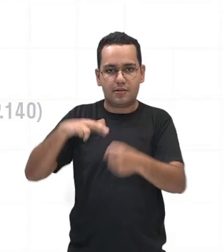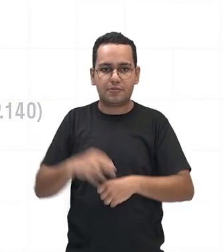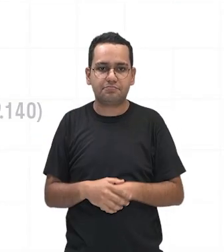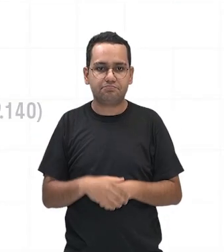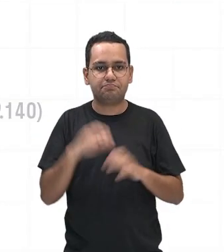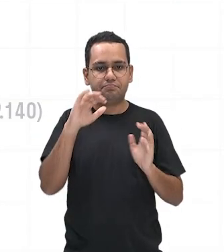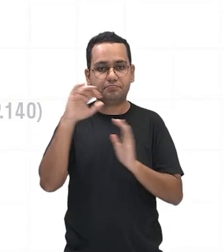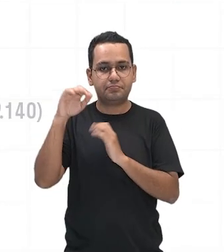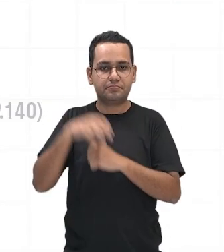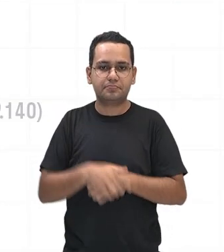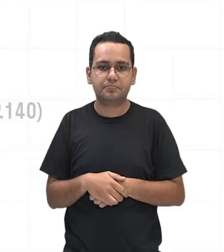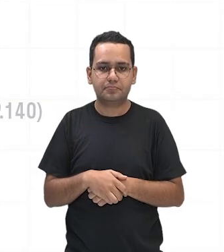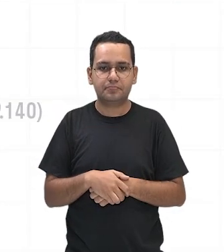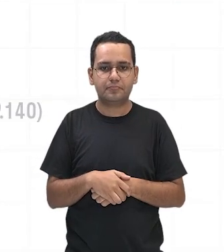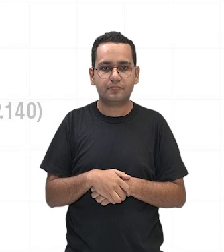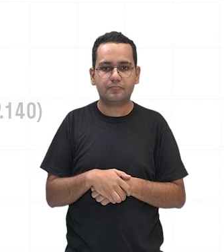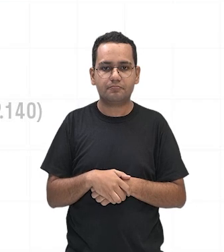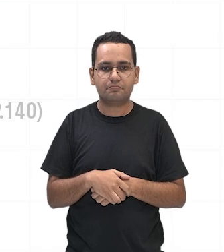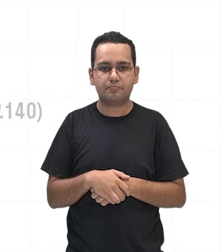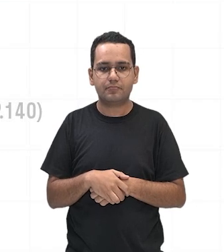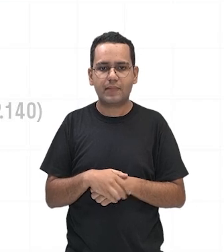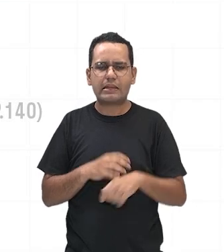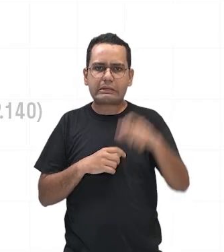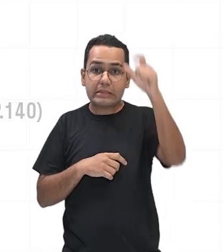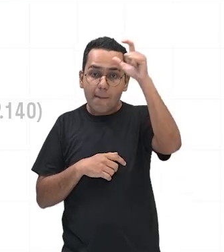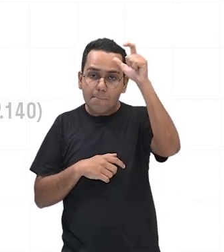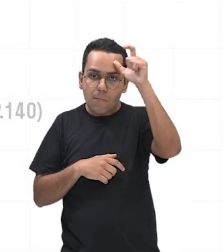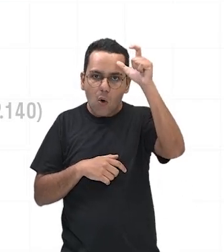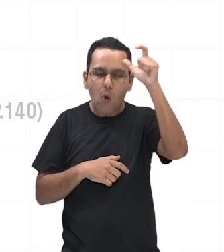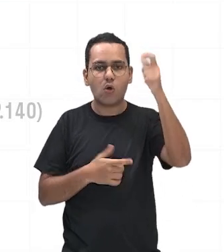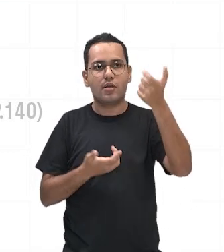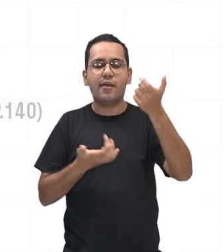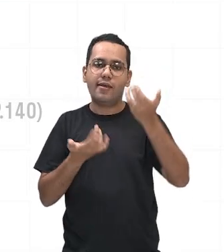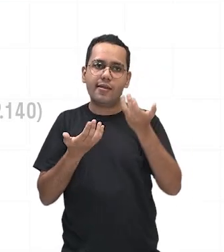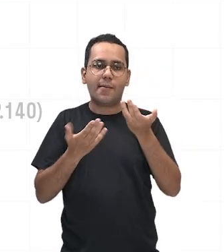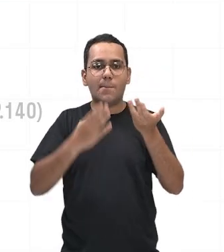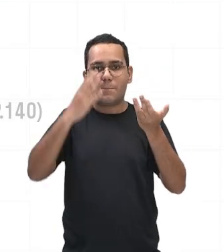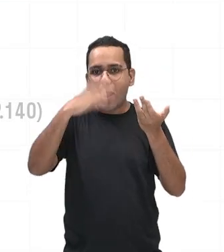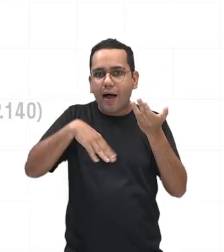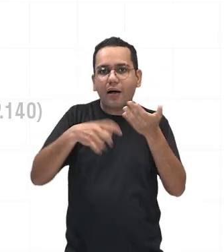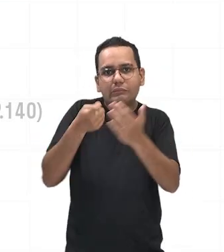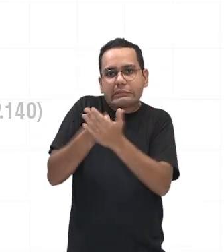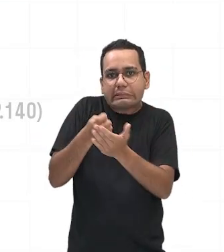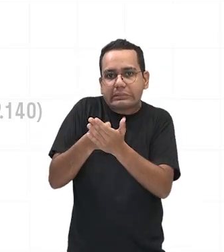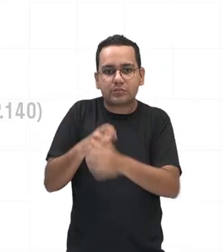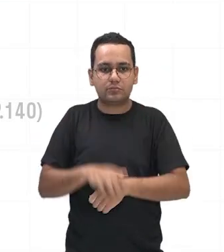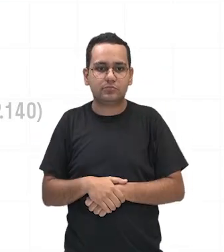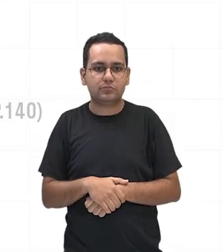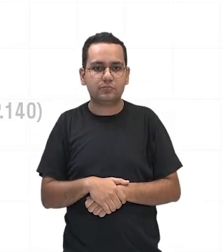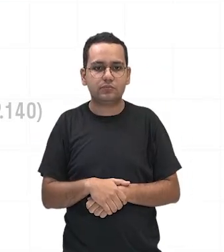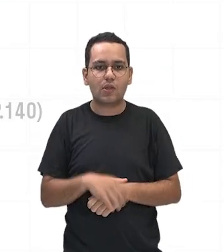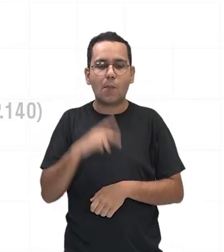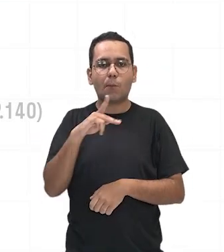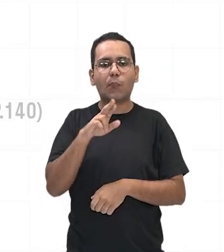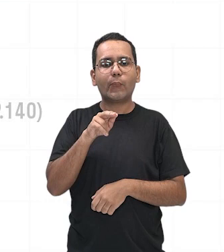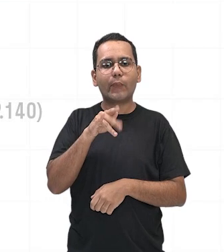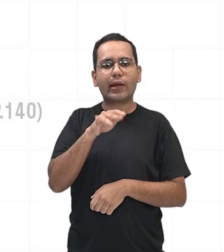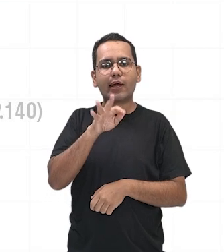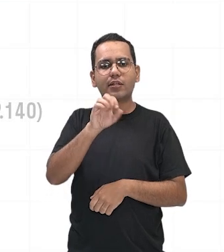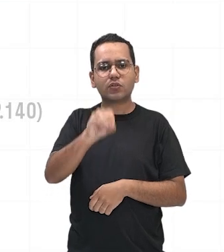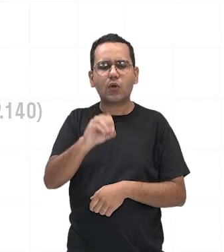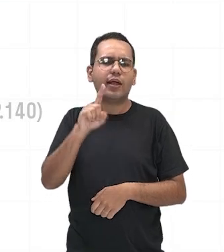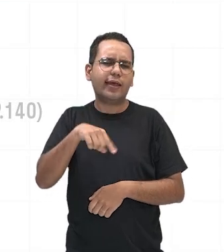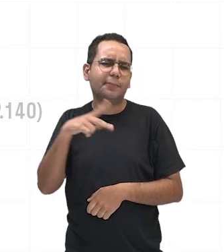demônios eram carrascos de Deus. O purgatório era uma prisão de Deus. A concretude da